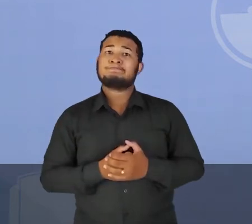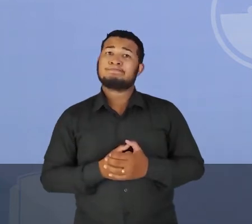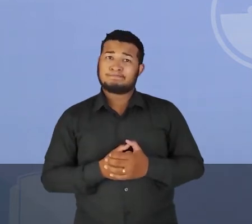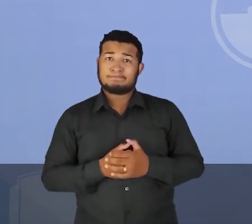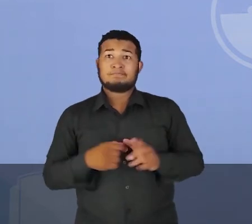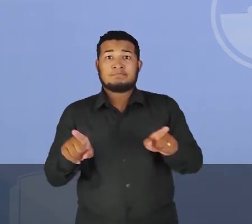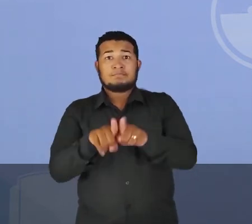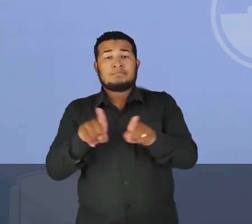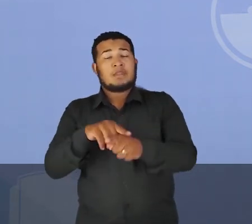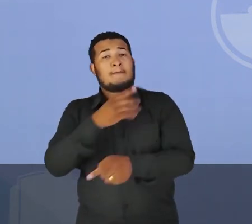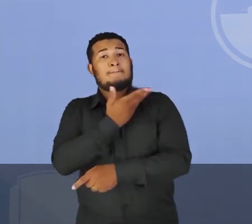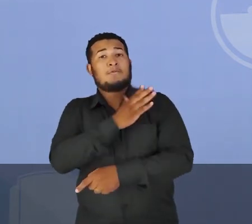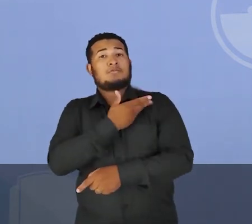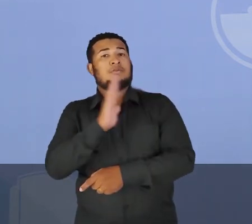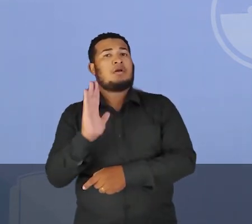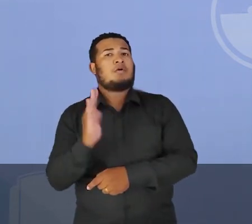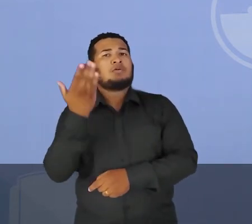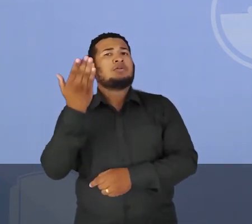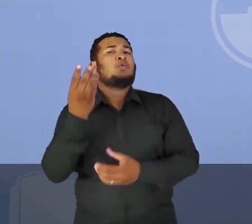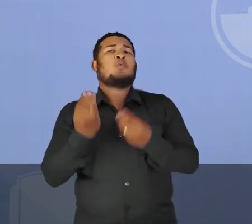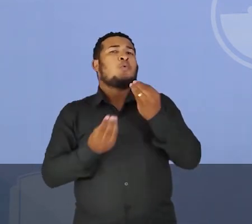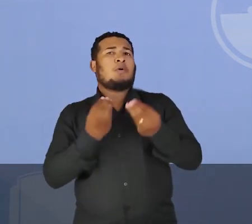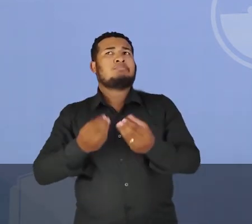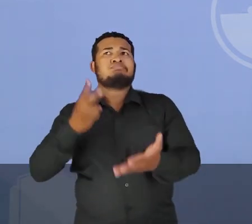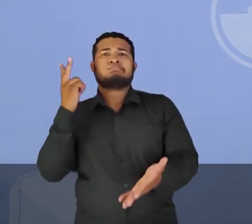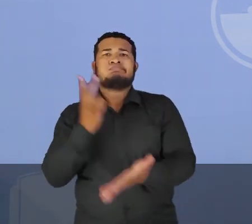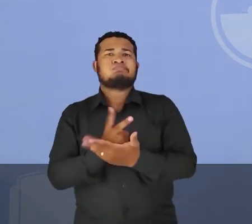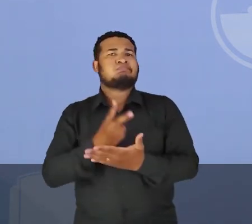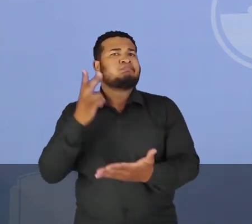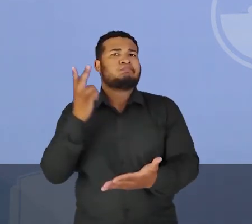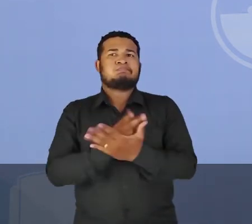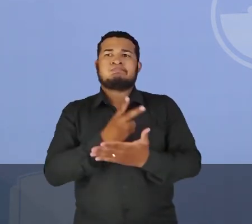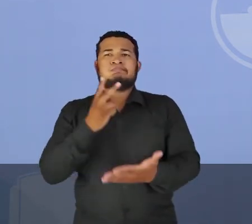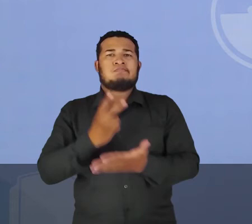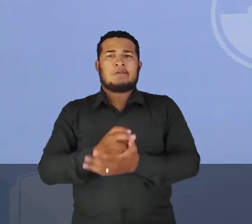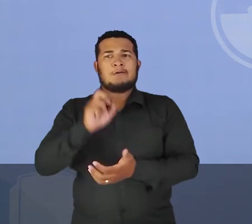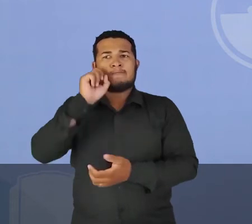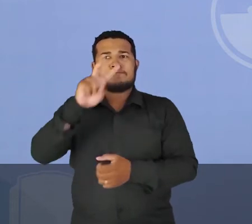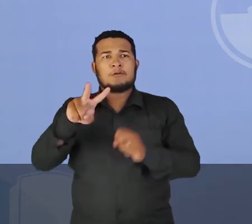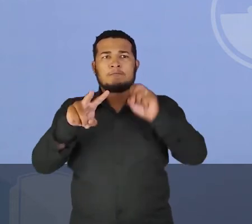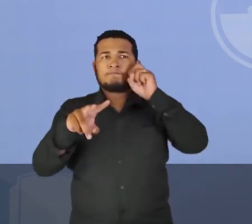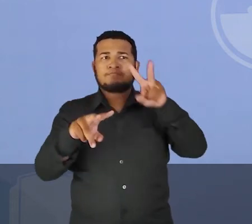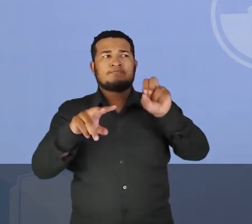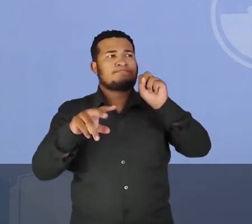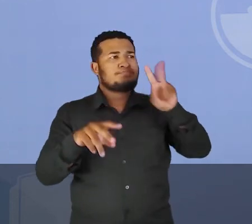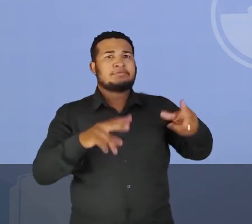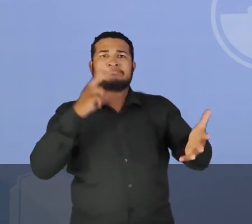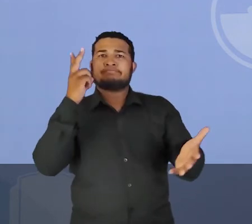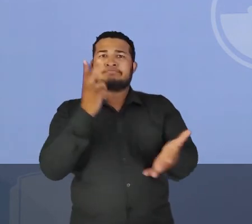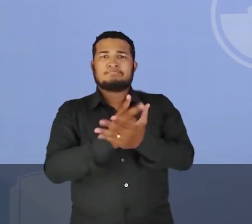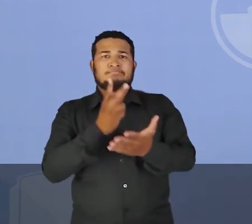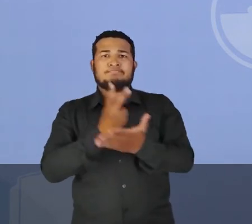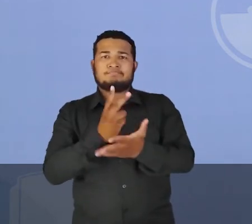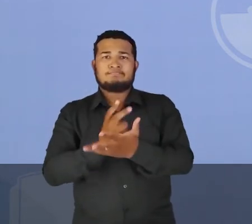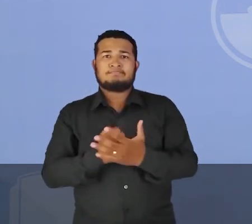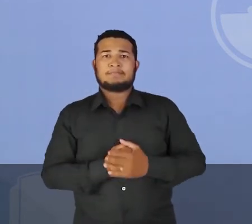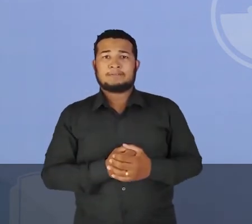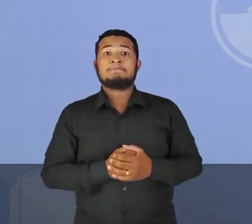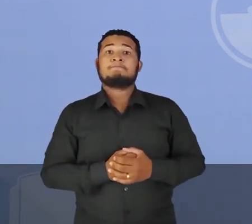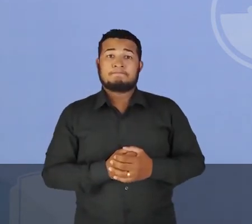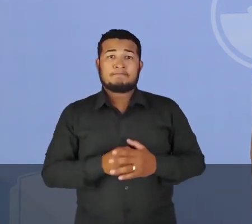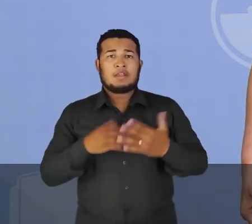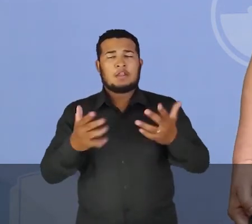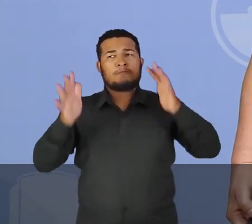de preconceito ocorrem a todo momento. A gente testemunha isso o tempo inteiro, né? Então, nós